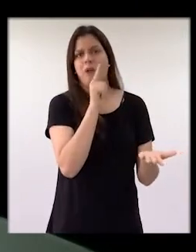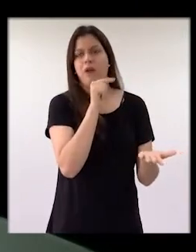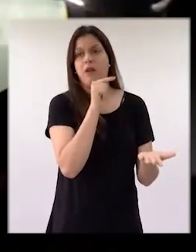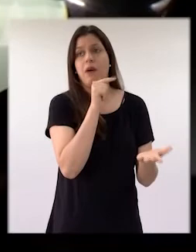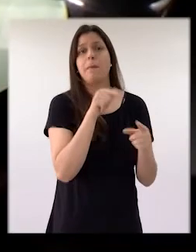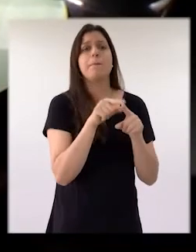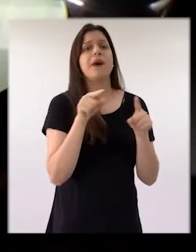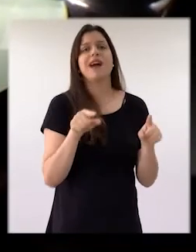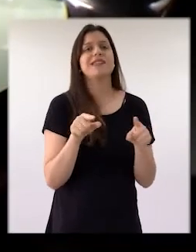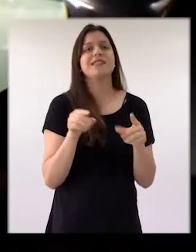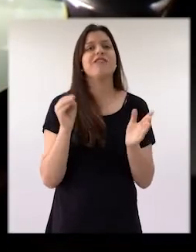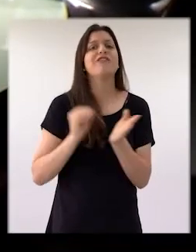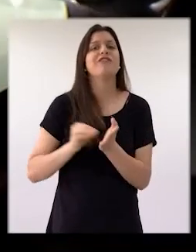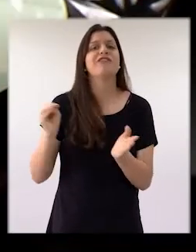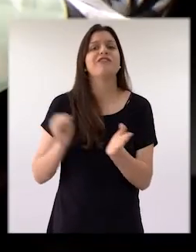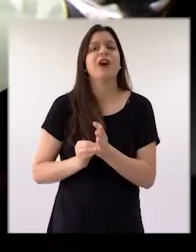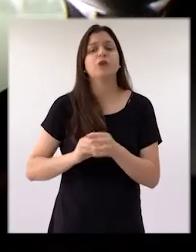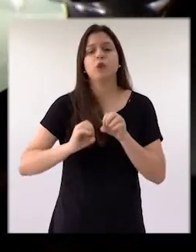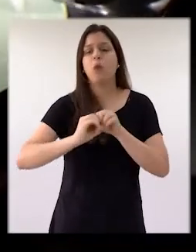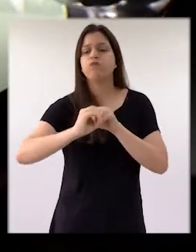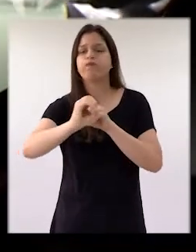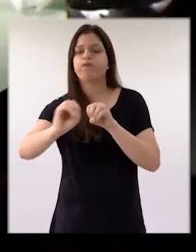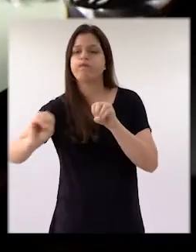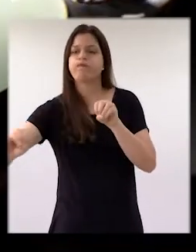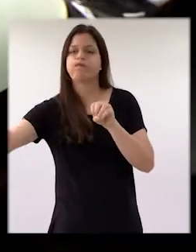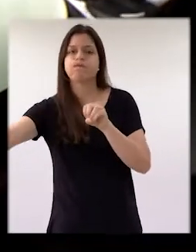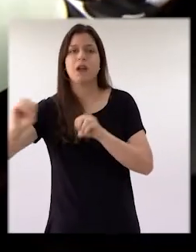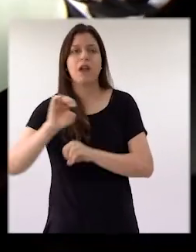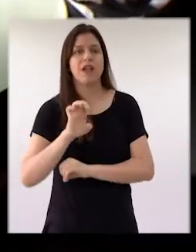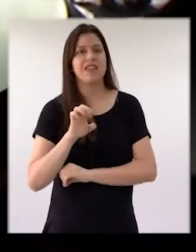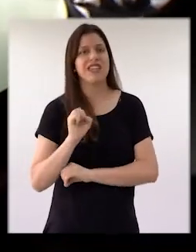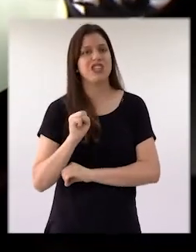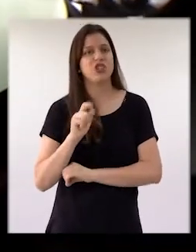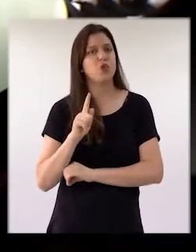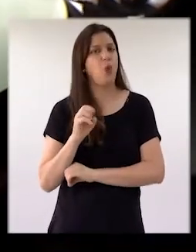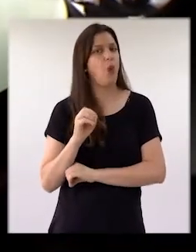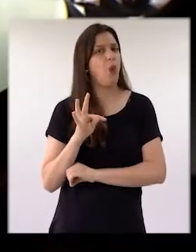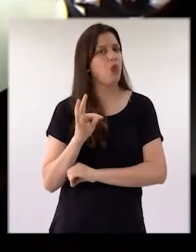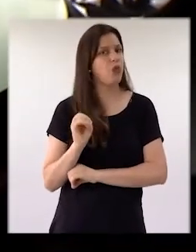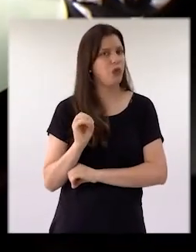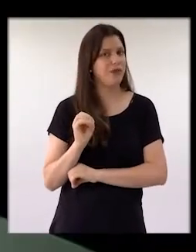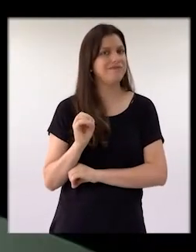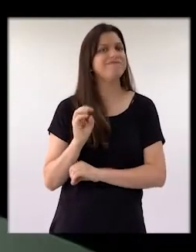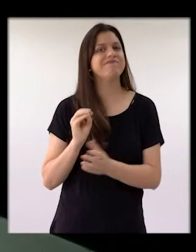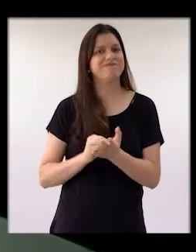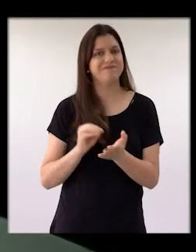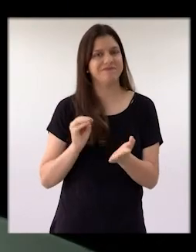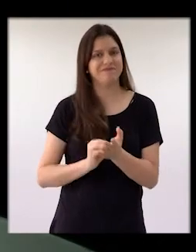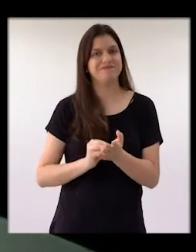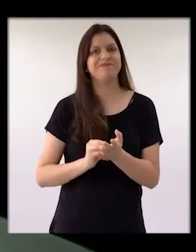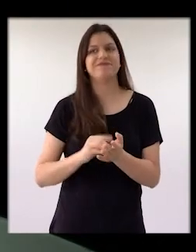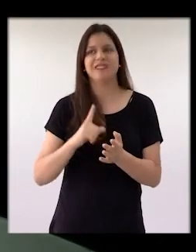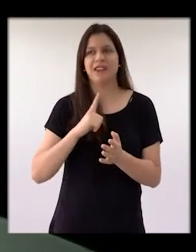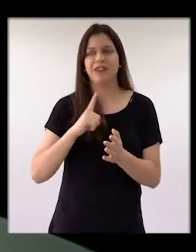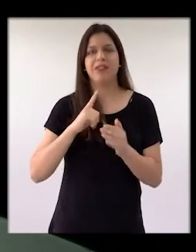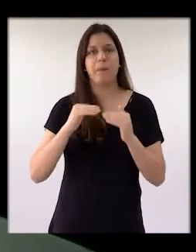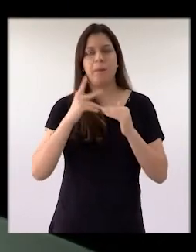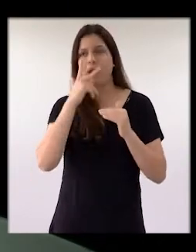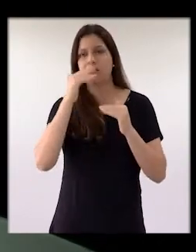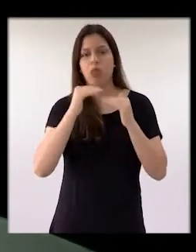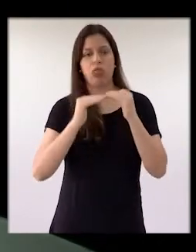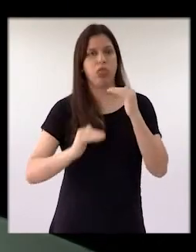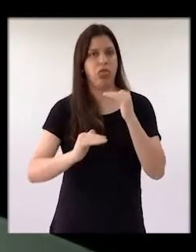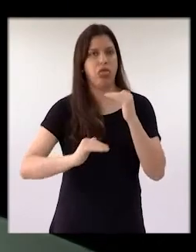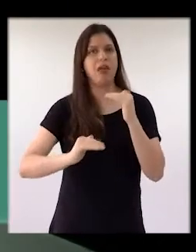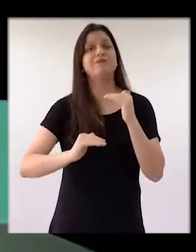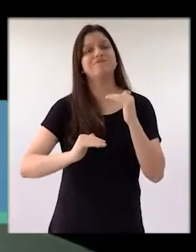água. O Brasil teve essa etapa de investir muito em água e deixou um pouco o esgoto de lado, né? Então, hoje a gente está tendo uma